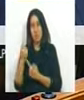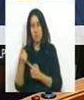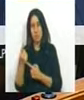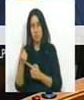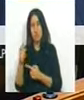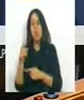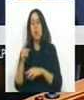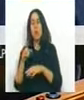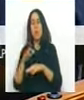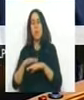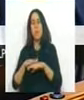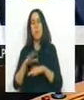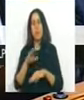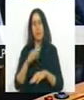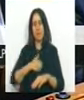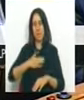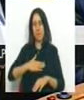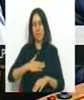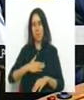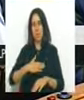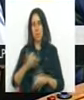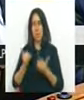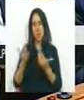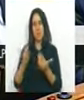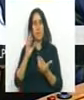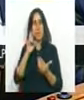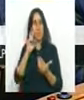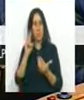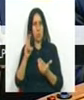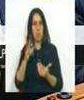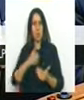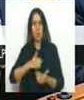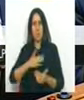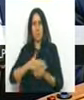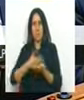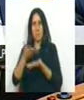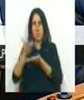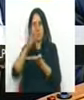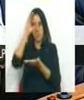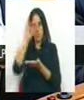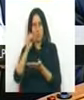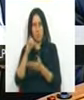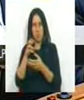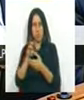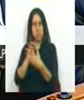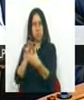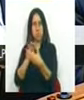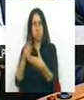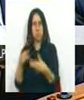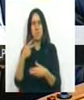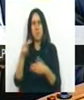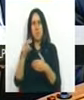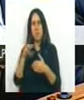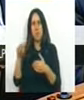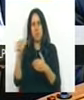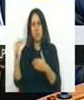ofertas valiosas de uma empresa que tem com o Estado uma relação especial, no caso um litígio de mais de 100 milhões de euros por uma contribuição,